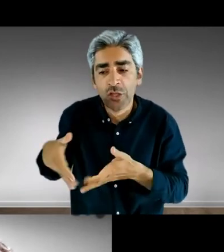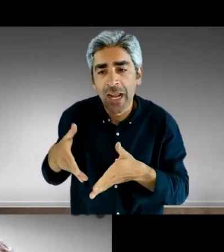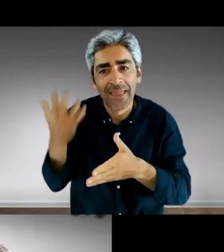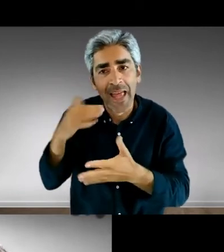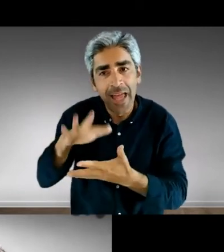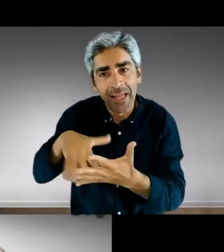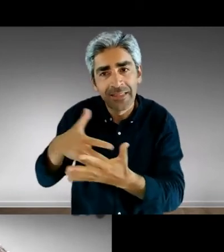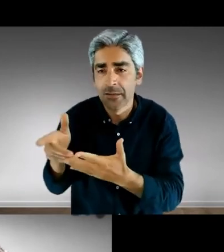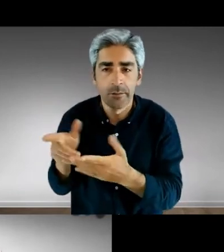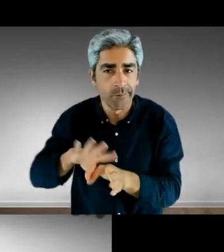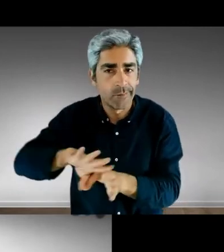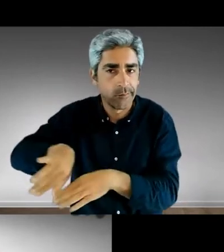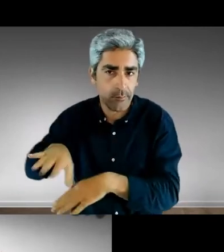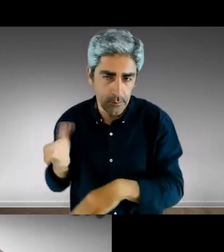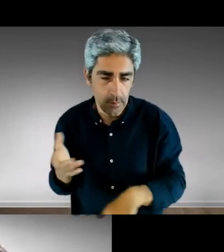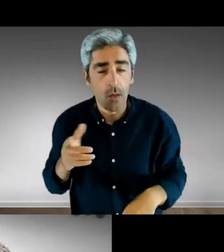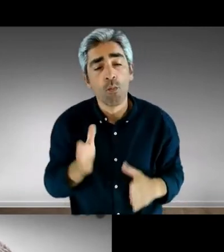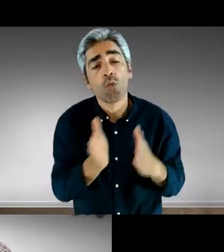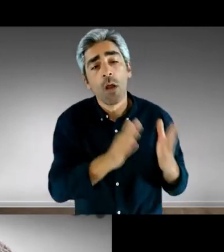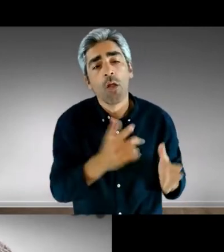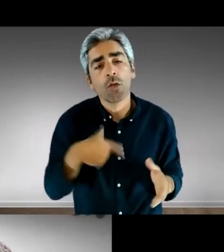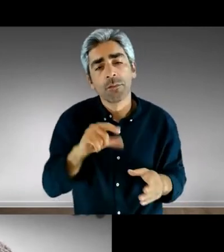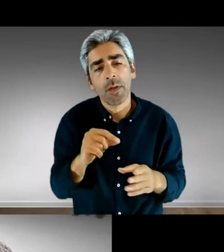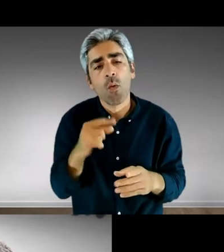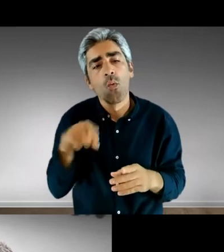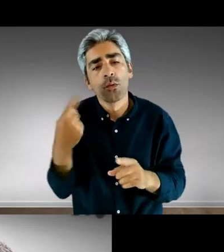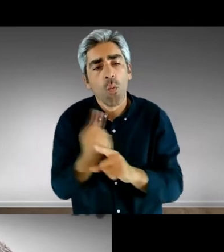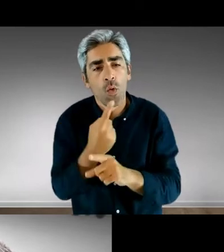parece-me claramente que é uma coisa que nós damos pouco